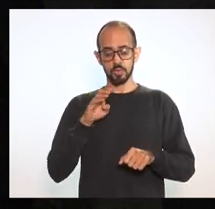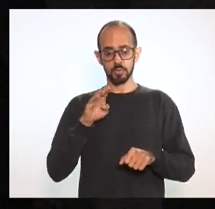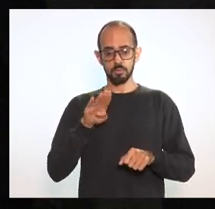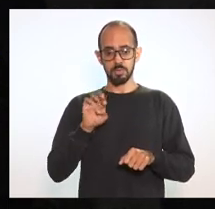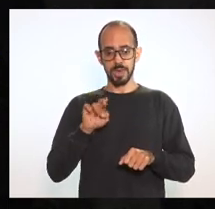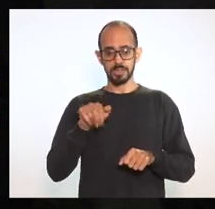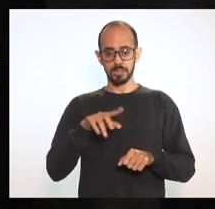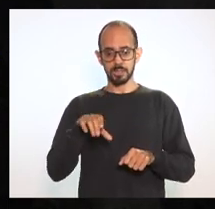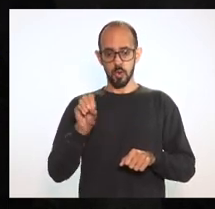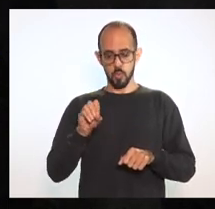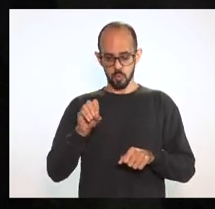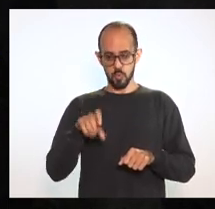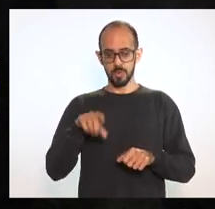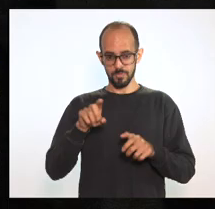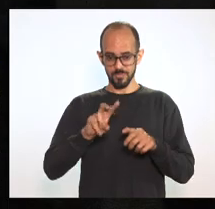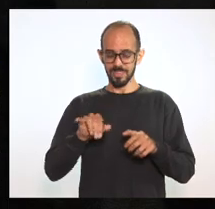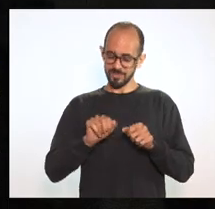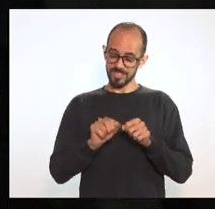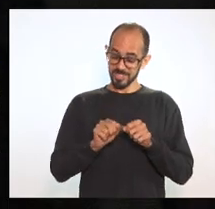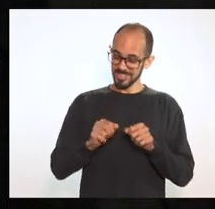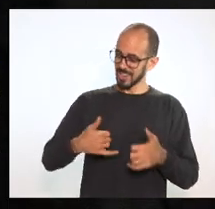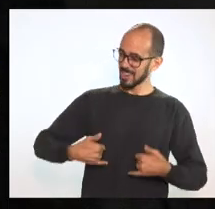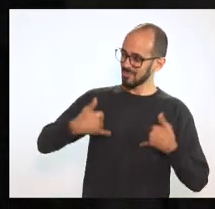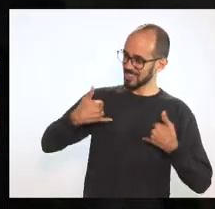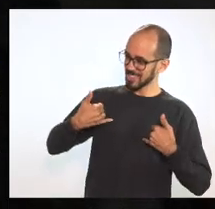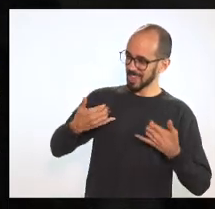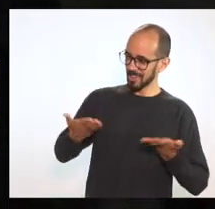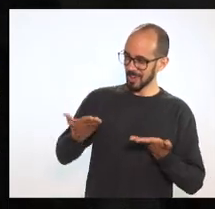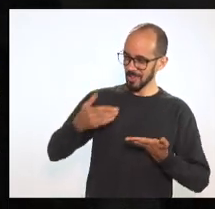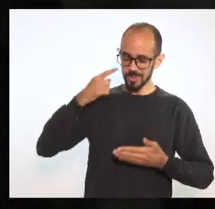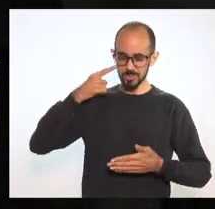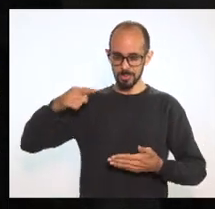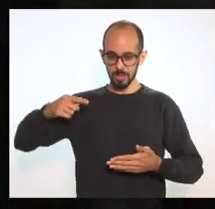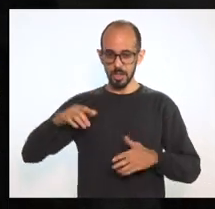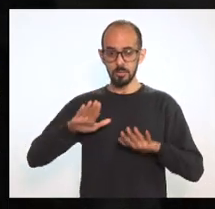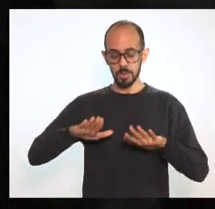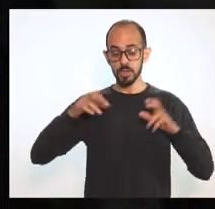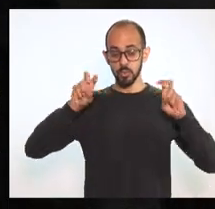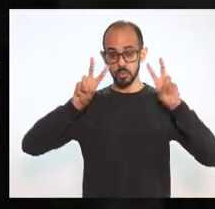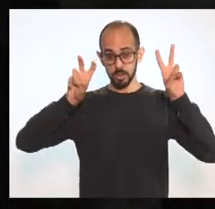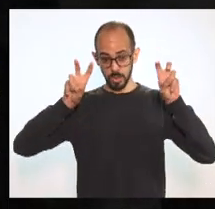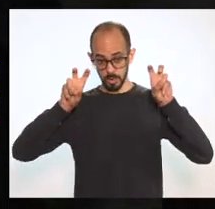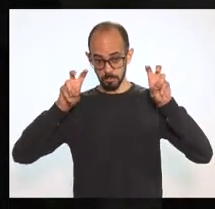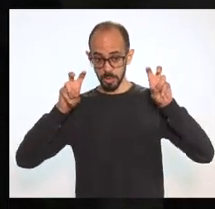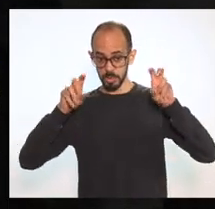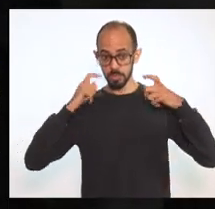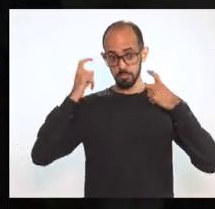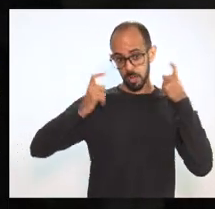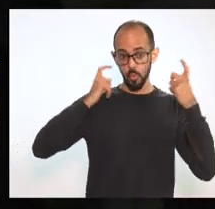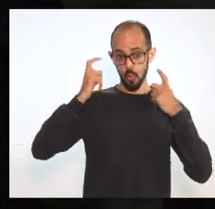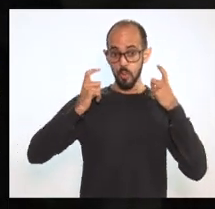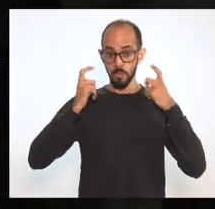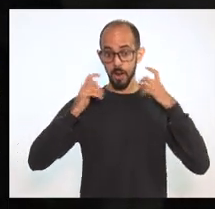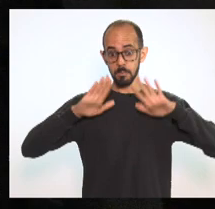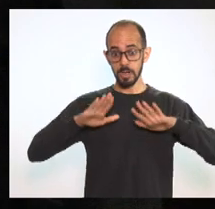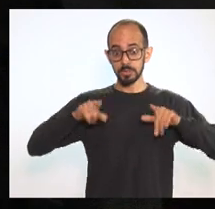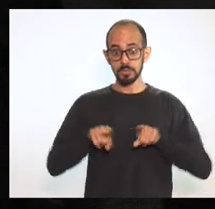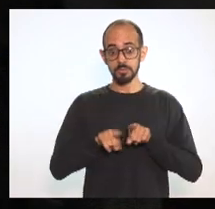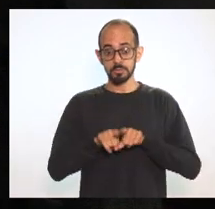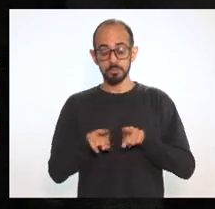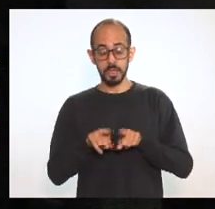semana. Entendo bem que o tema suscita preocupação, mas também entendo